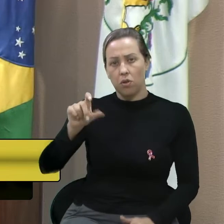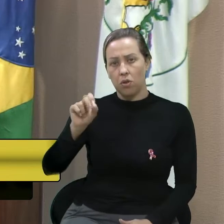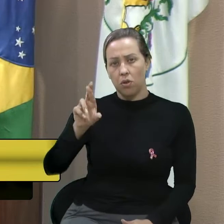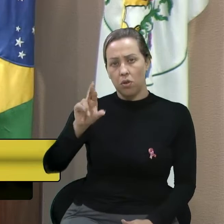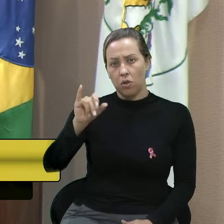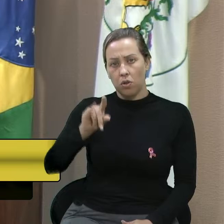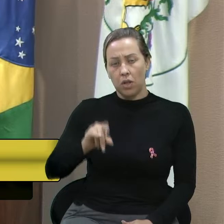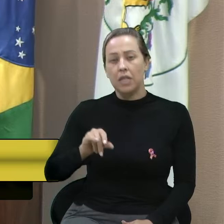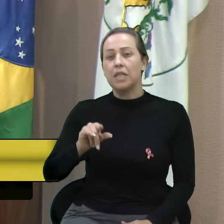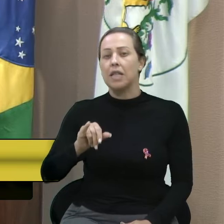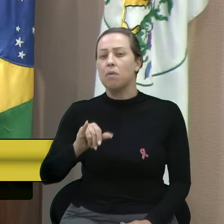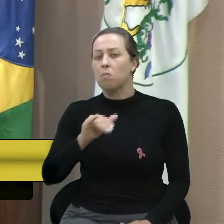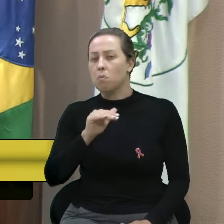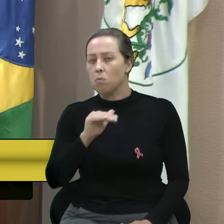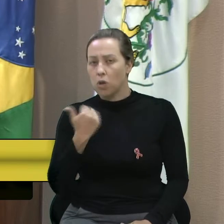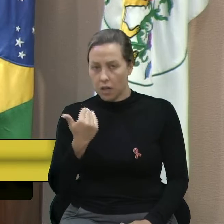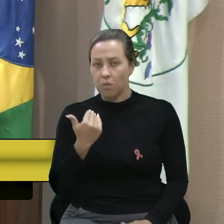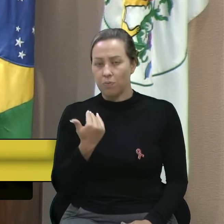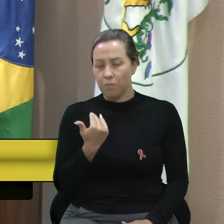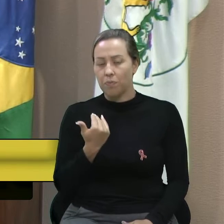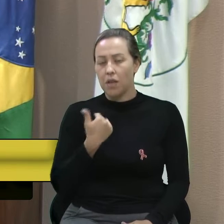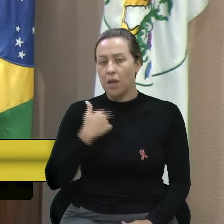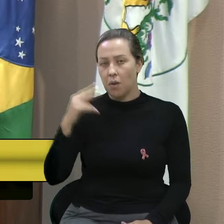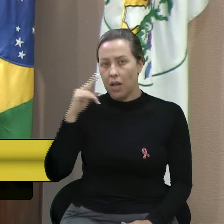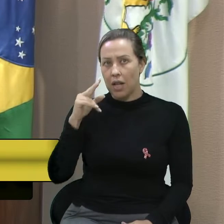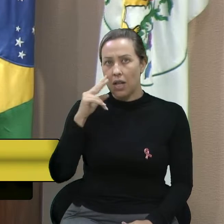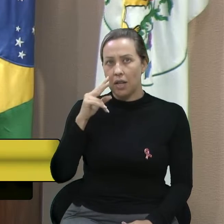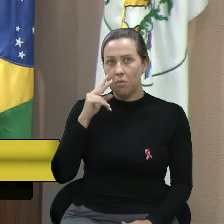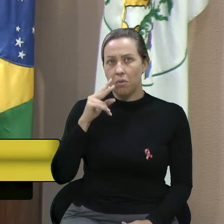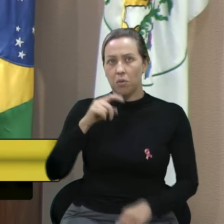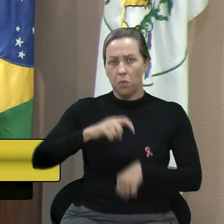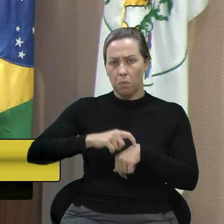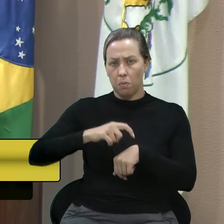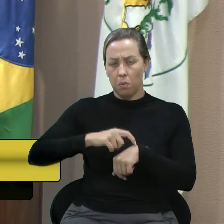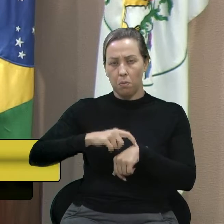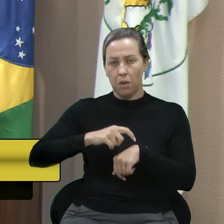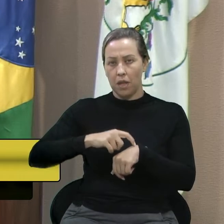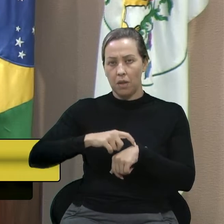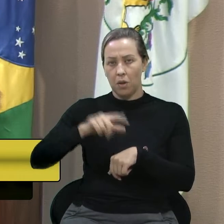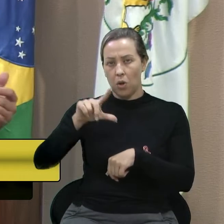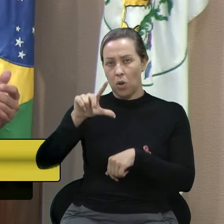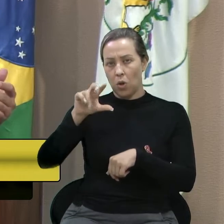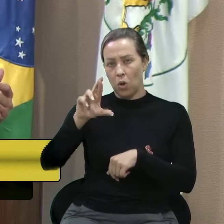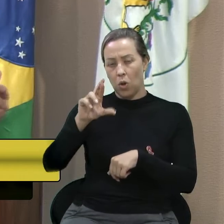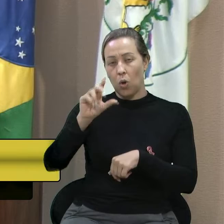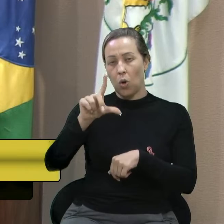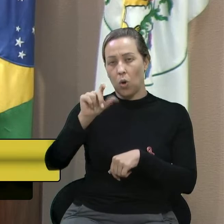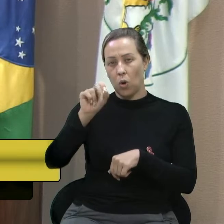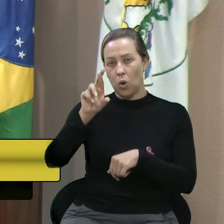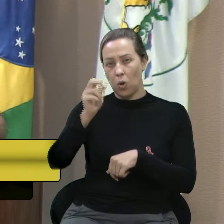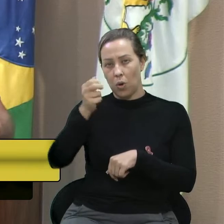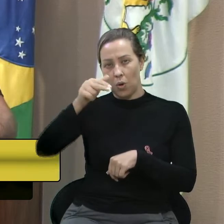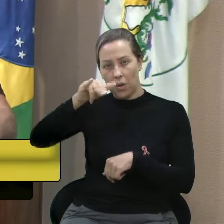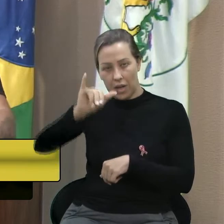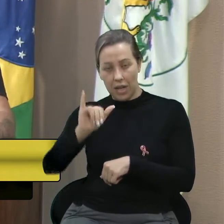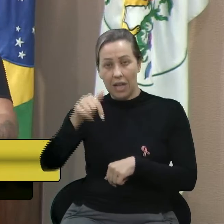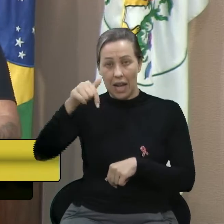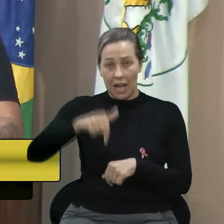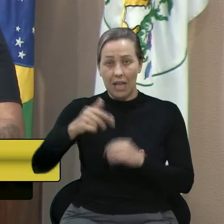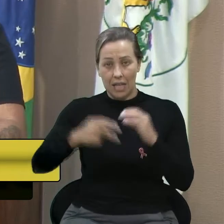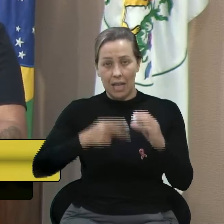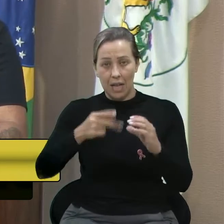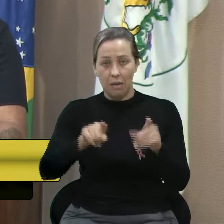Juron nos deixou. E eu lembro de um momento hilário da Lorene, alguns deles, né, inclusive aqui na Câmara